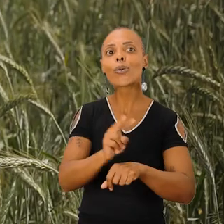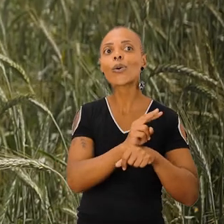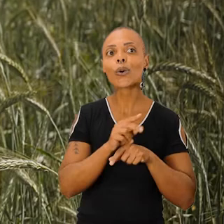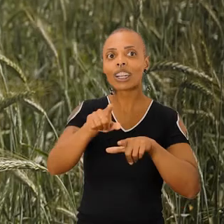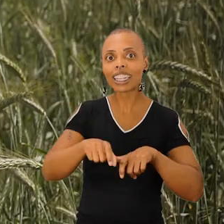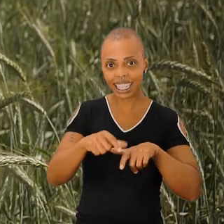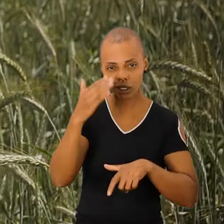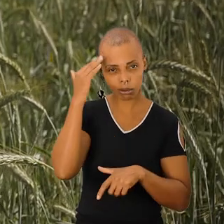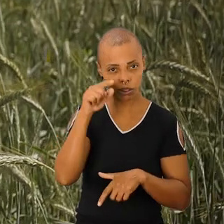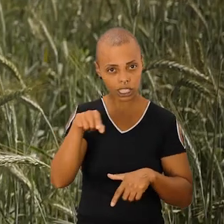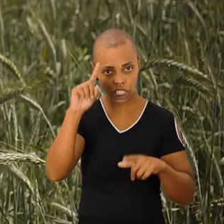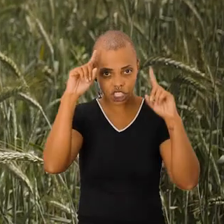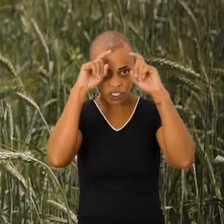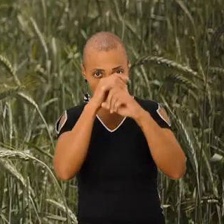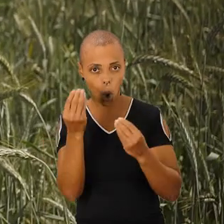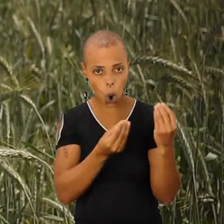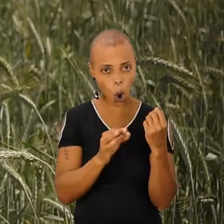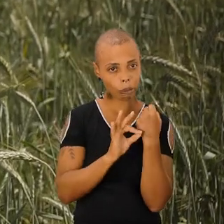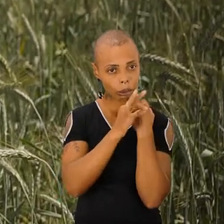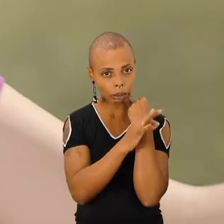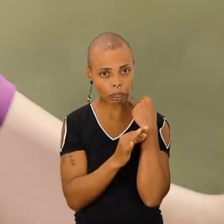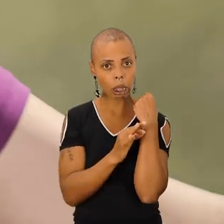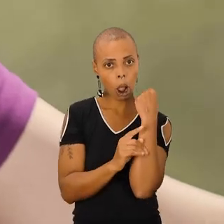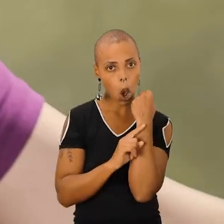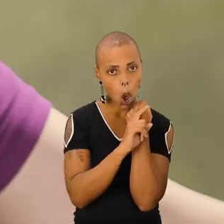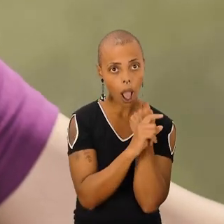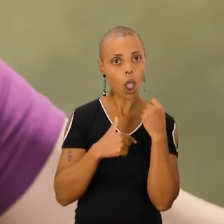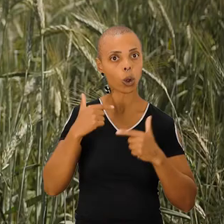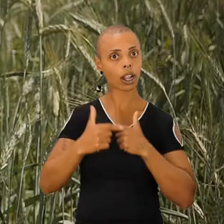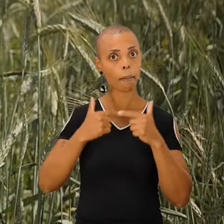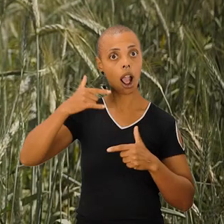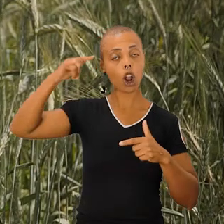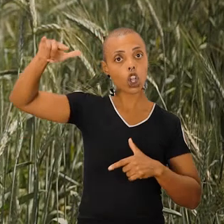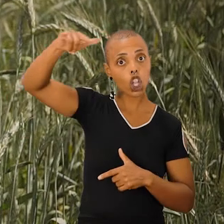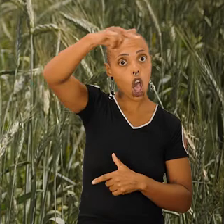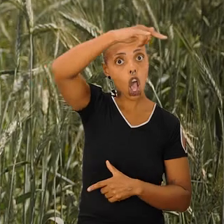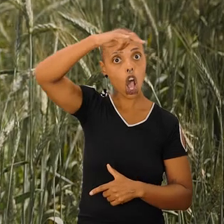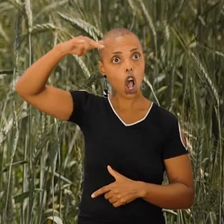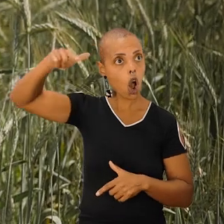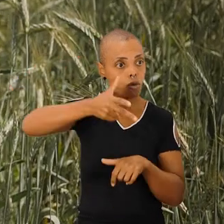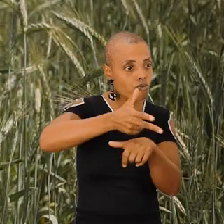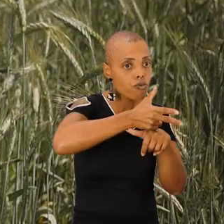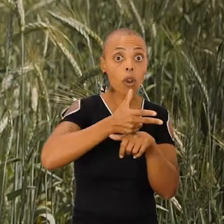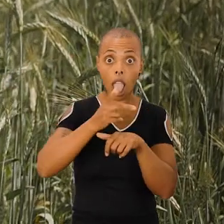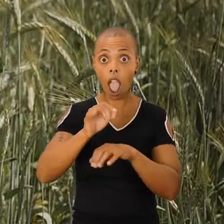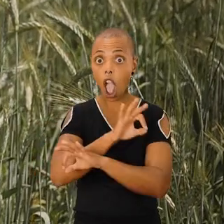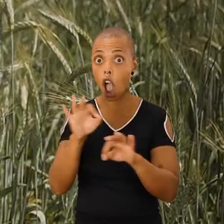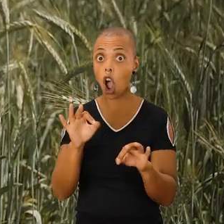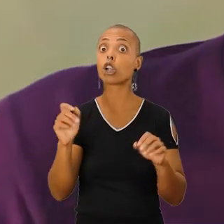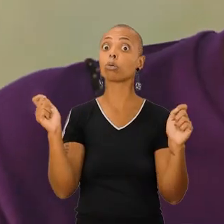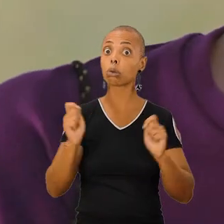sabendo que vocês estão tendo dificuldade aí com questão de controle de pragas e doenças. Eu trabalho com drone e o drone é uma baita ferramenta. Vocês deviam estudar